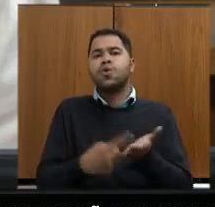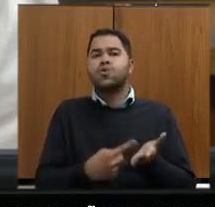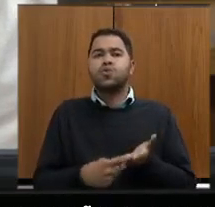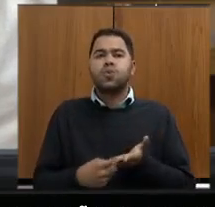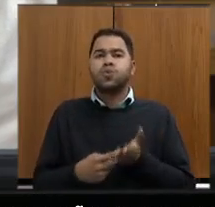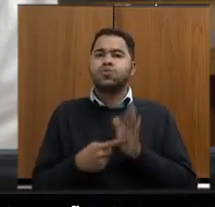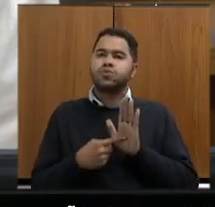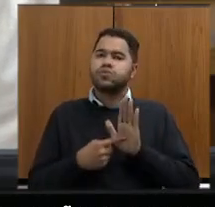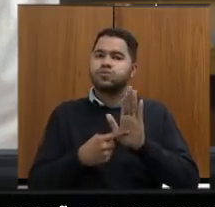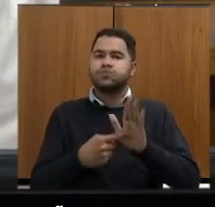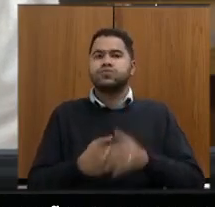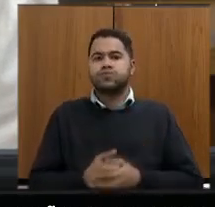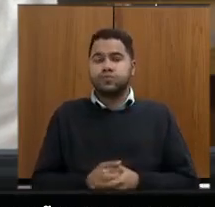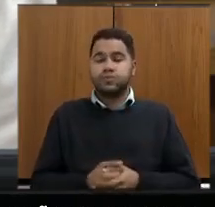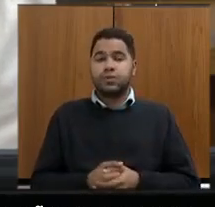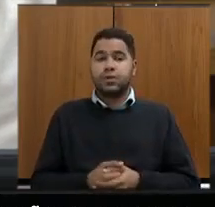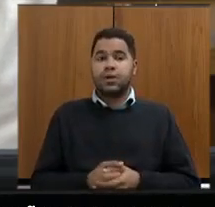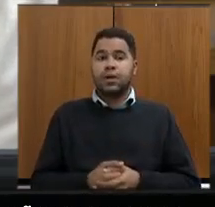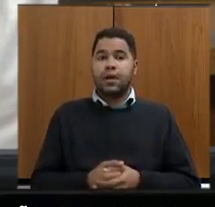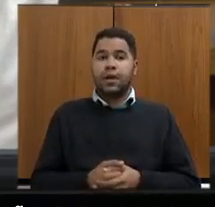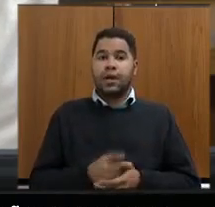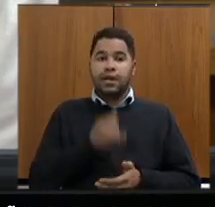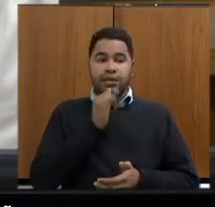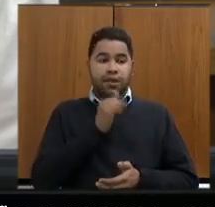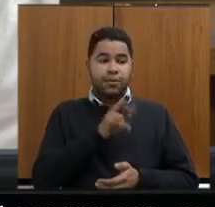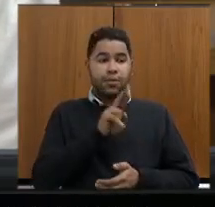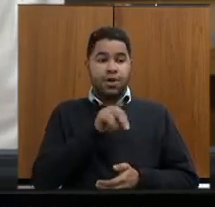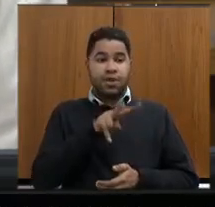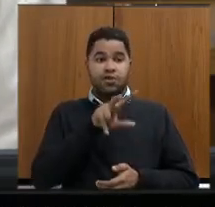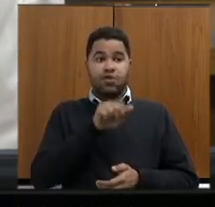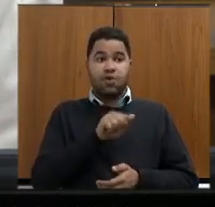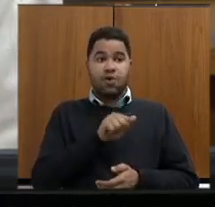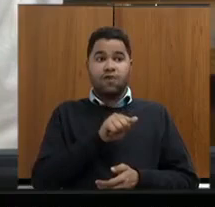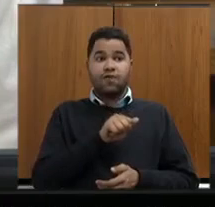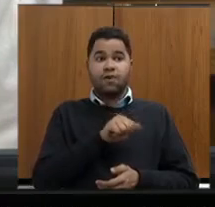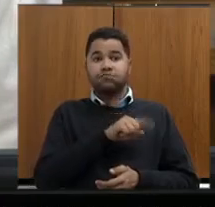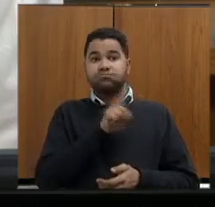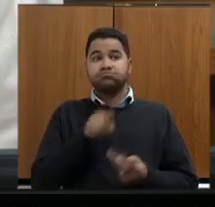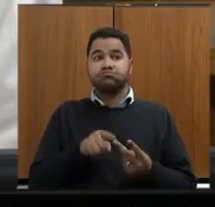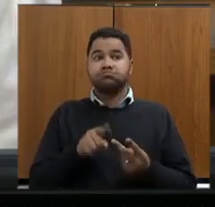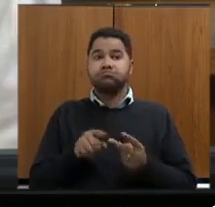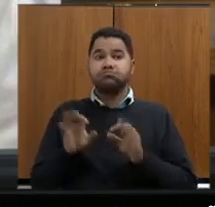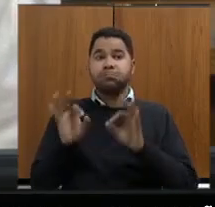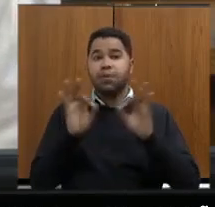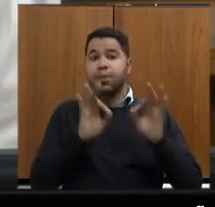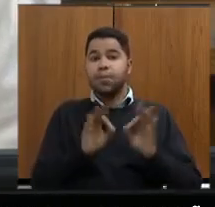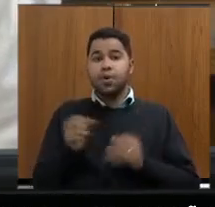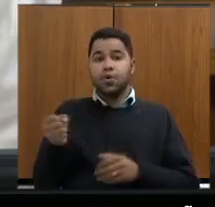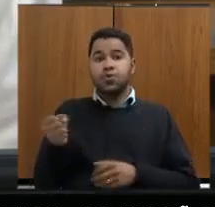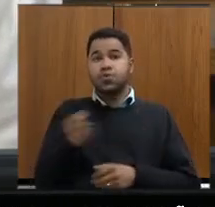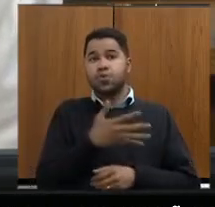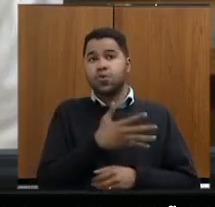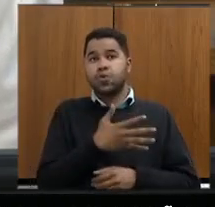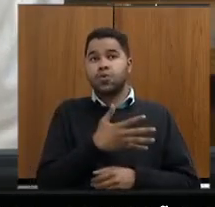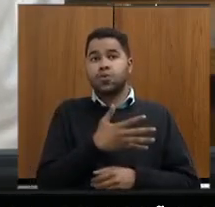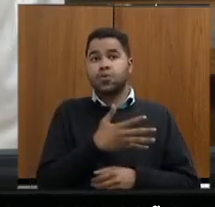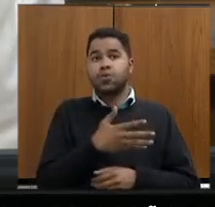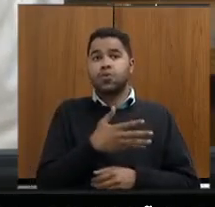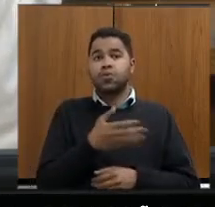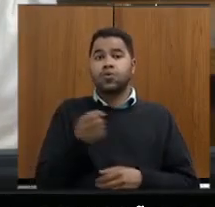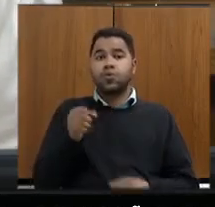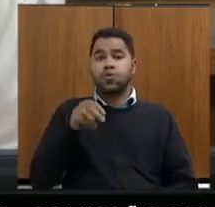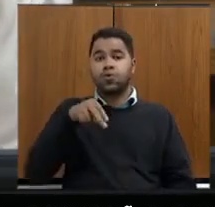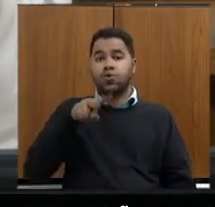e qd e a saída da renova nesse momento dos Rei assentamentos por exemplo da construção do novo de novo